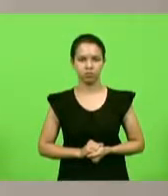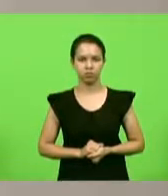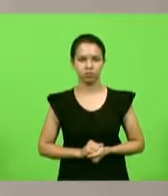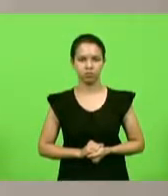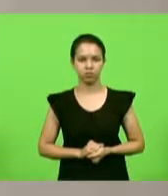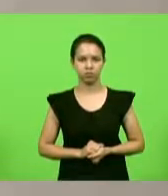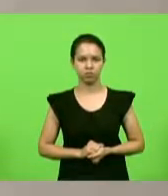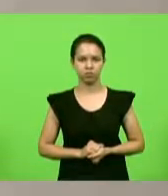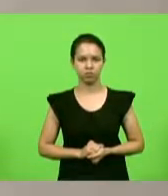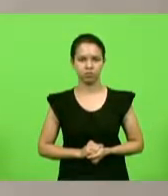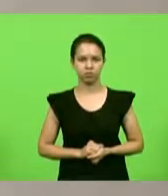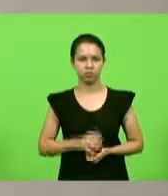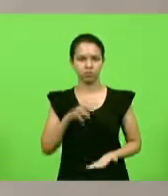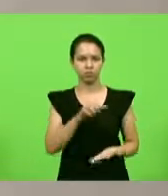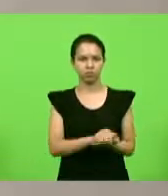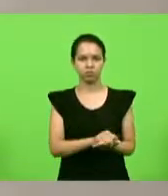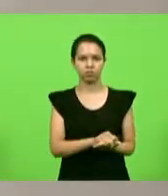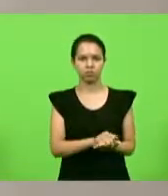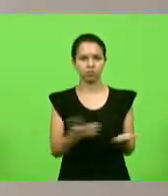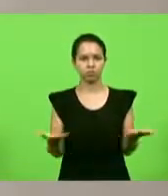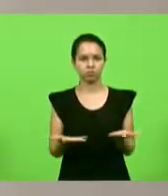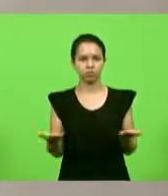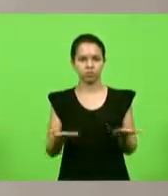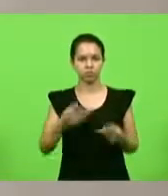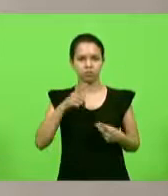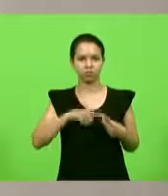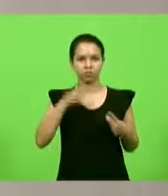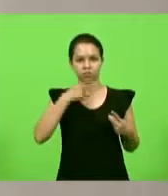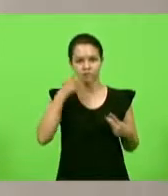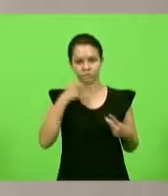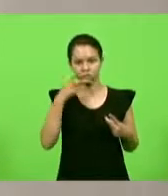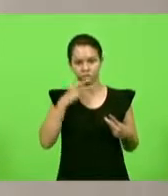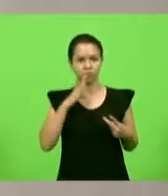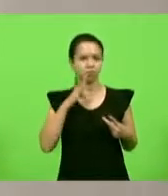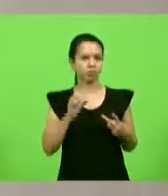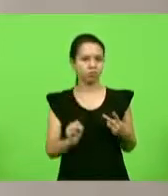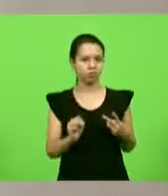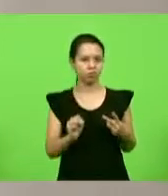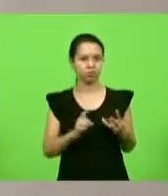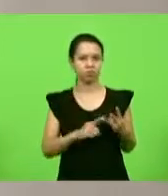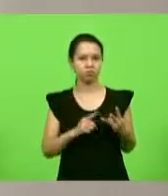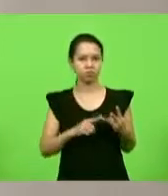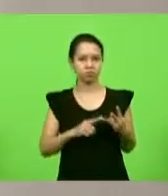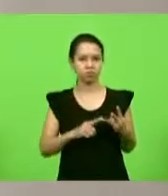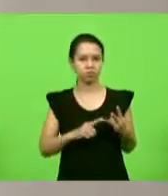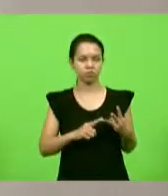Nós temos escrito para falar na sessão de hoje deputado Kennedy Nunes, deputado Bruno Souza e deputado Rodrigo